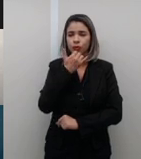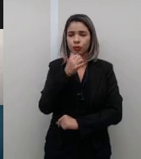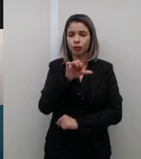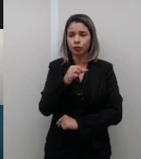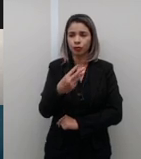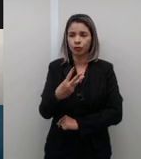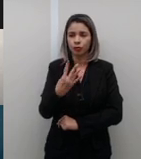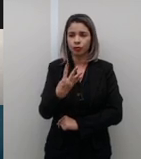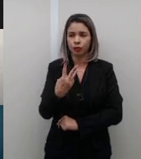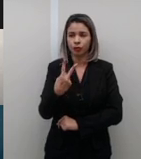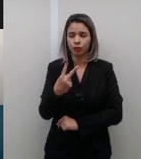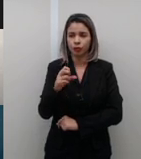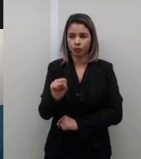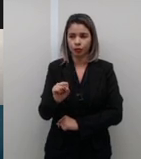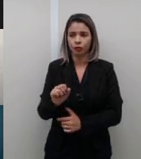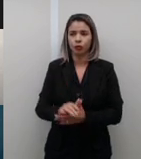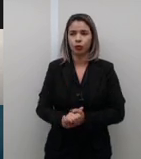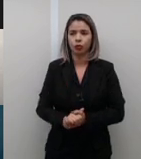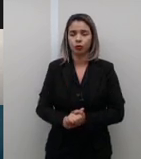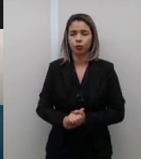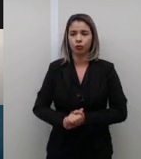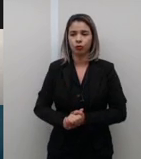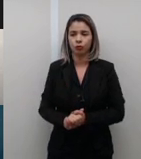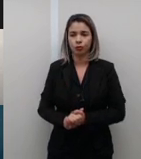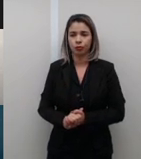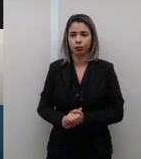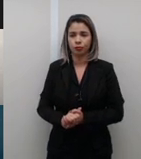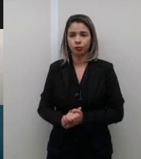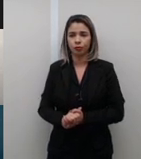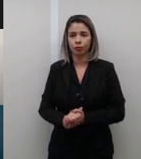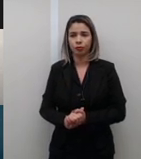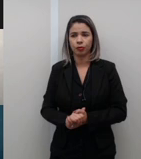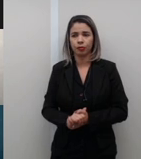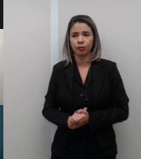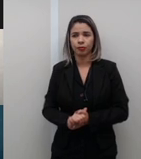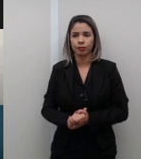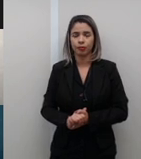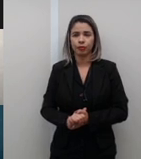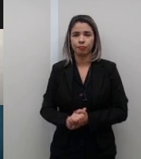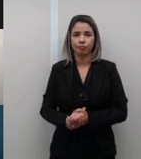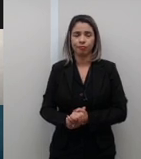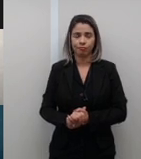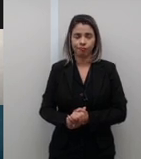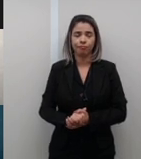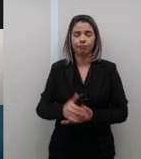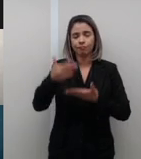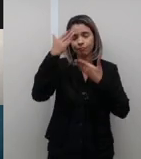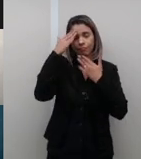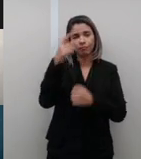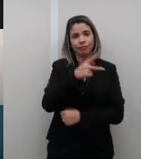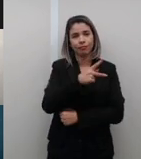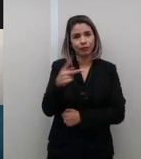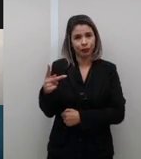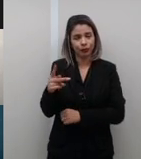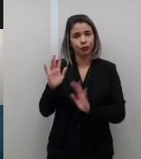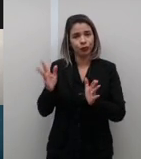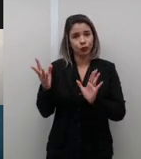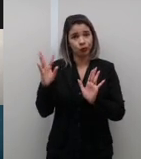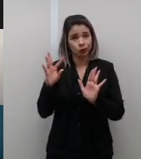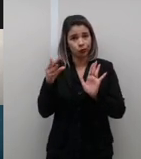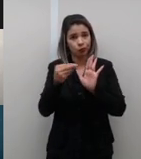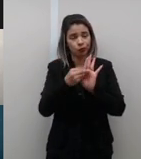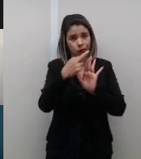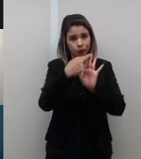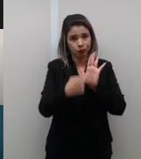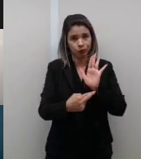Isso, vista regimental, né? Então, ministro Benedito, com a palavra. Obrigado, presidente. Como trata no relatório,